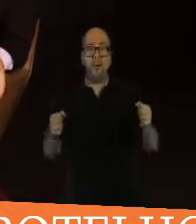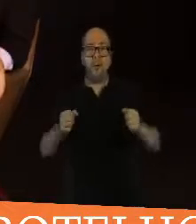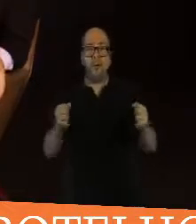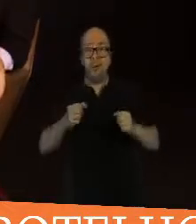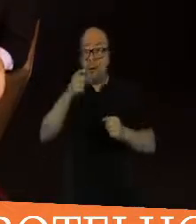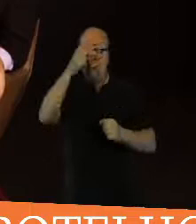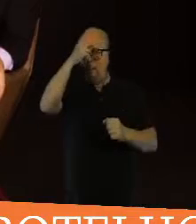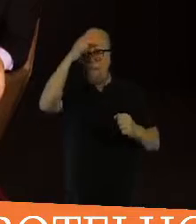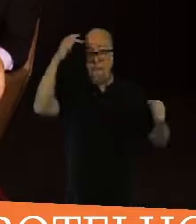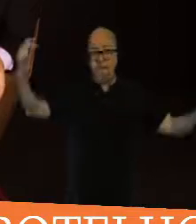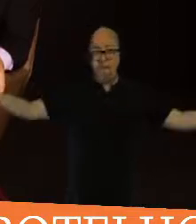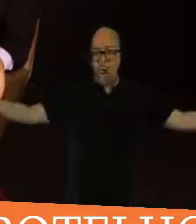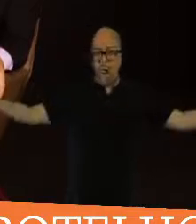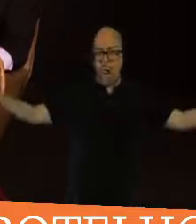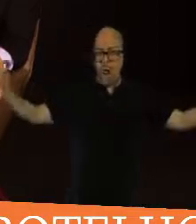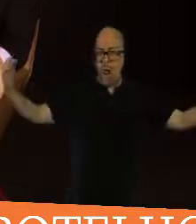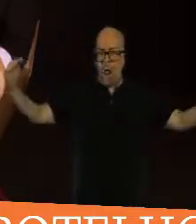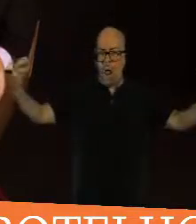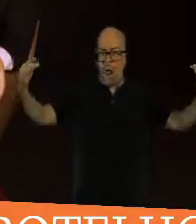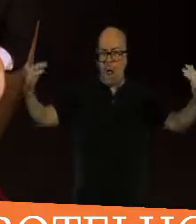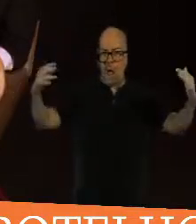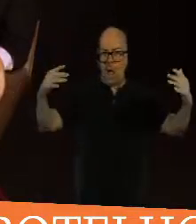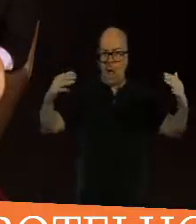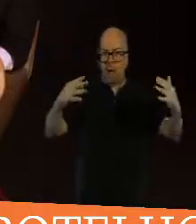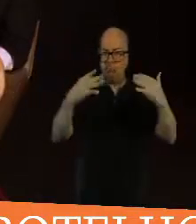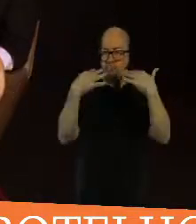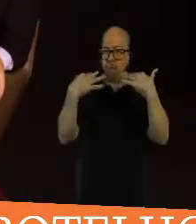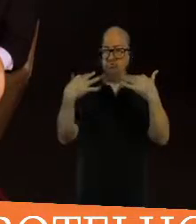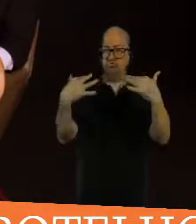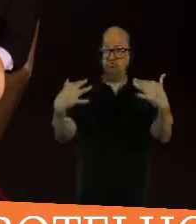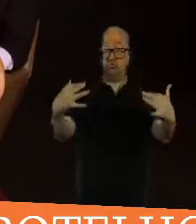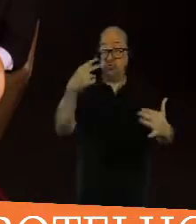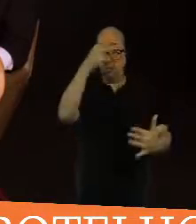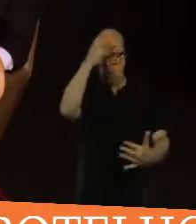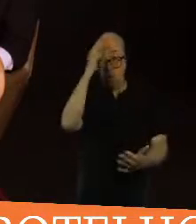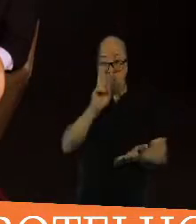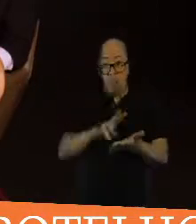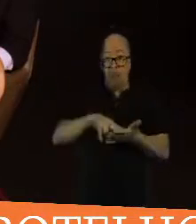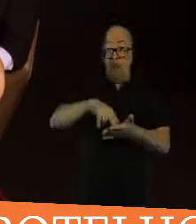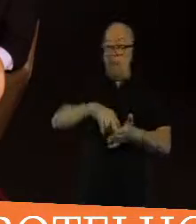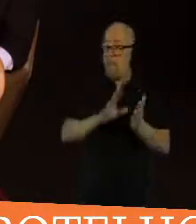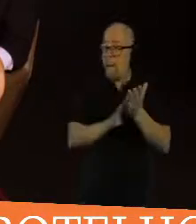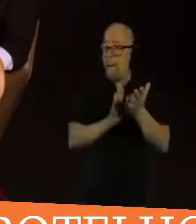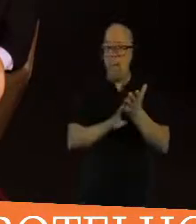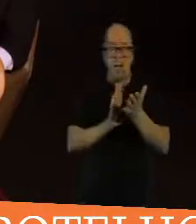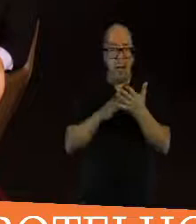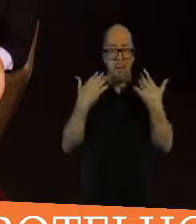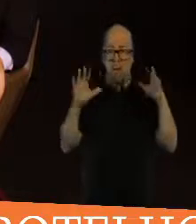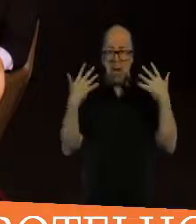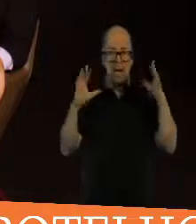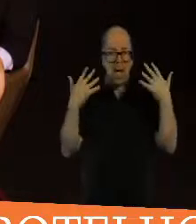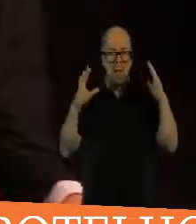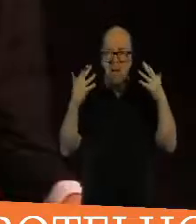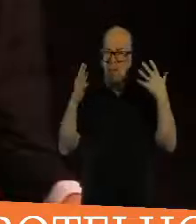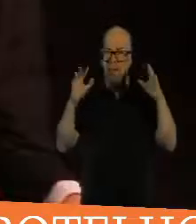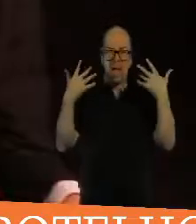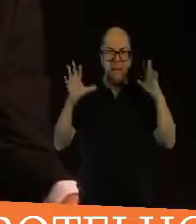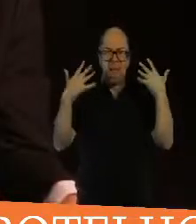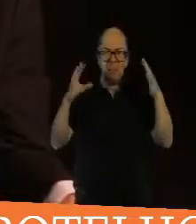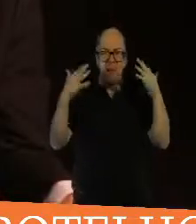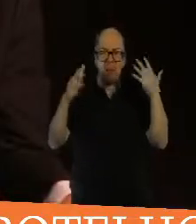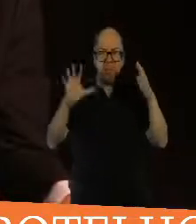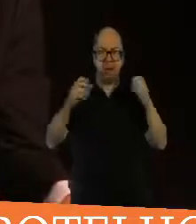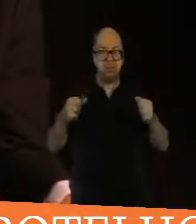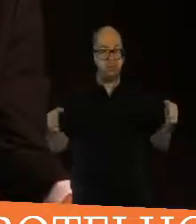ficou lotado, né? E ele foi aplaudido muito fortemente. E foi nesse momento que ele teve consciência,